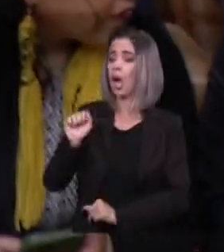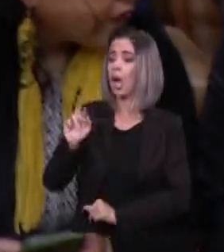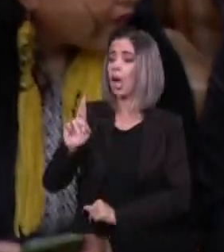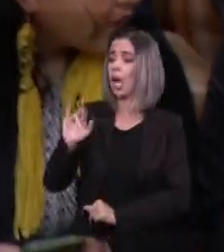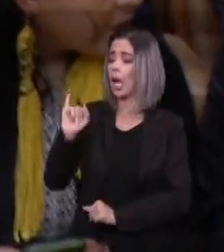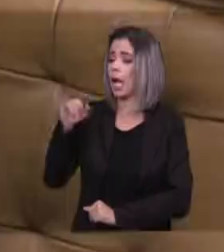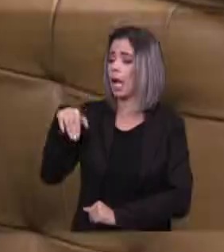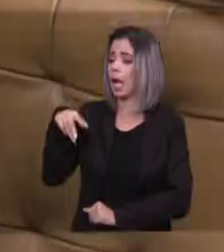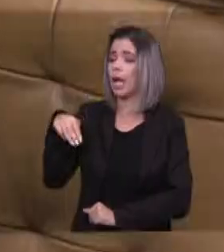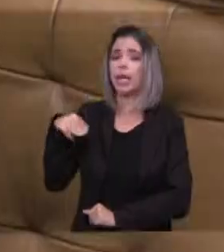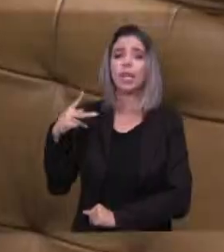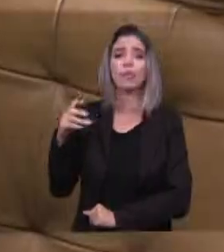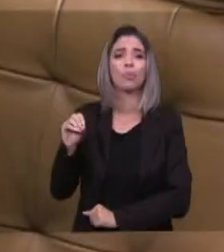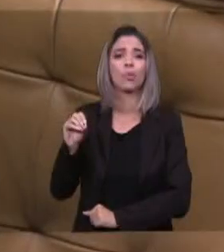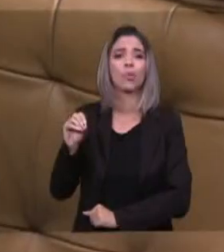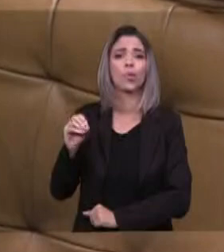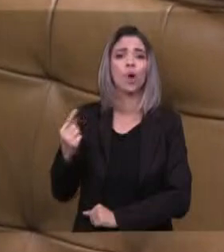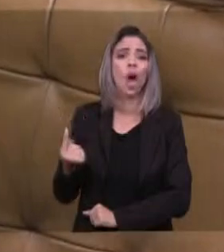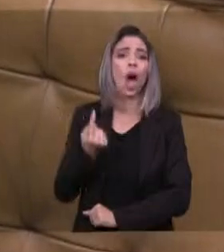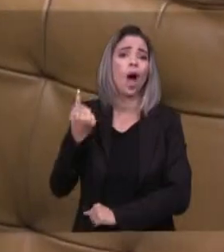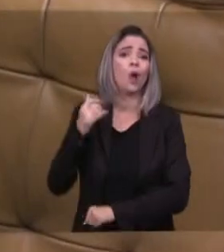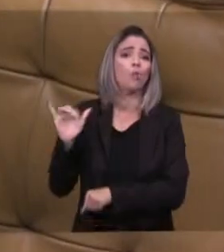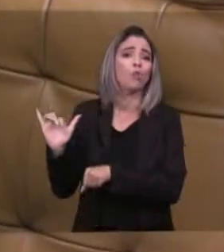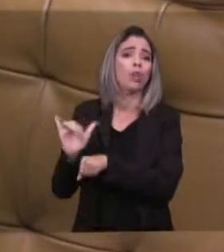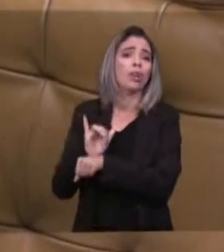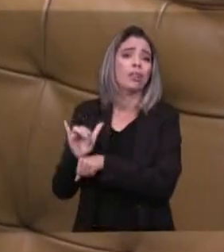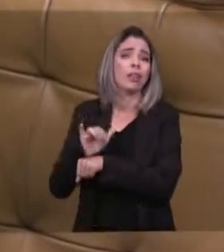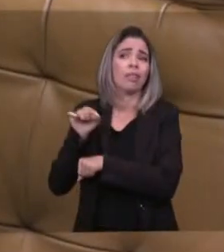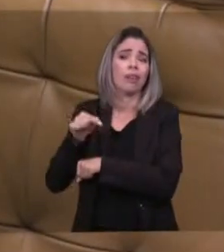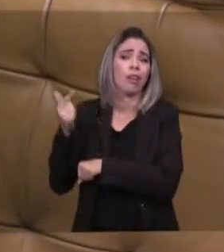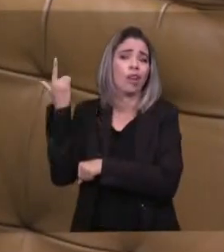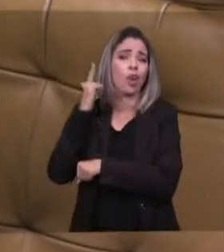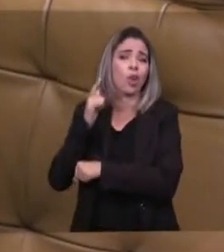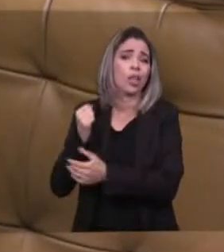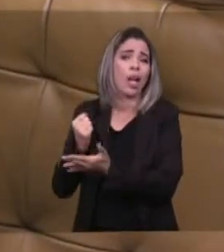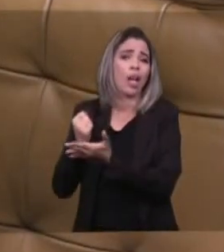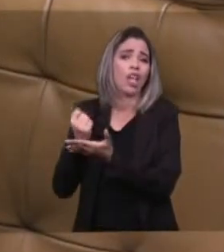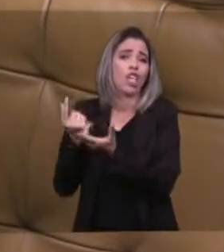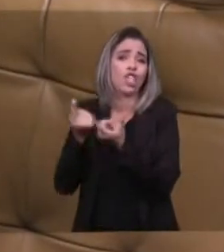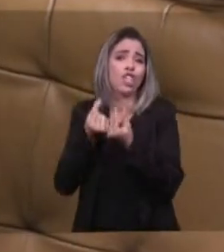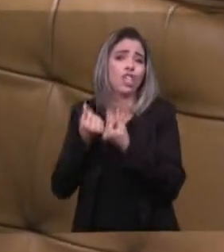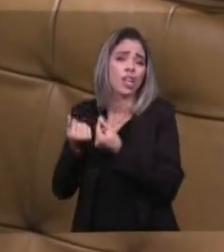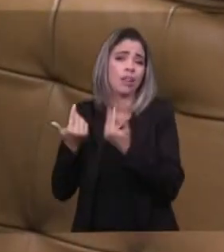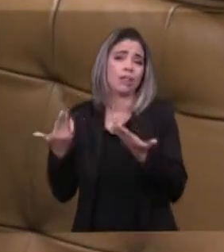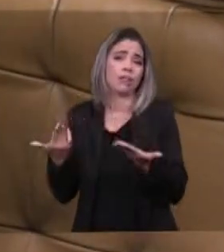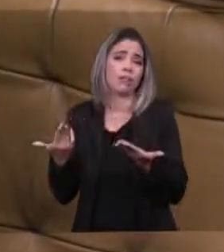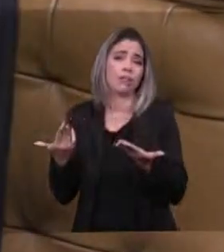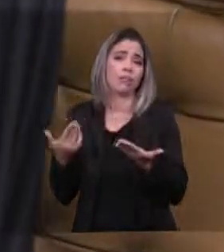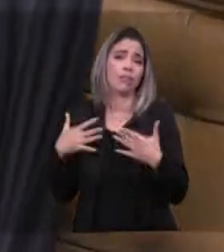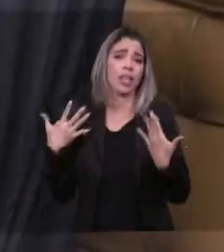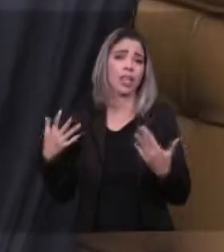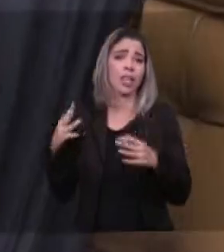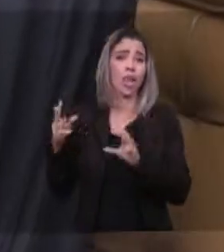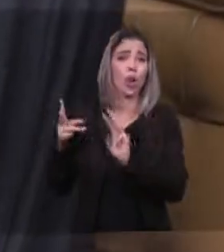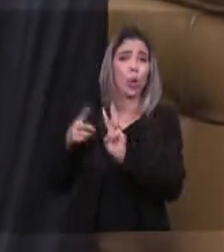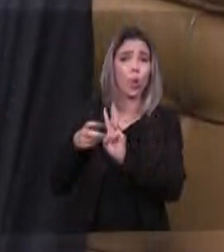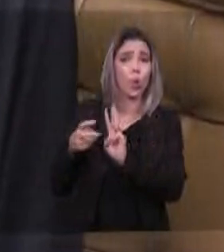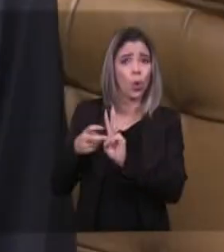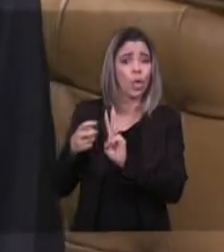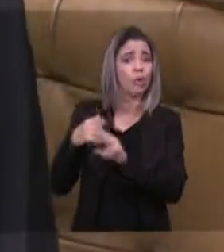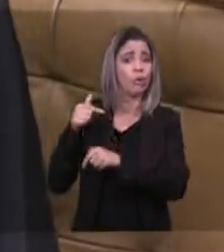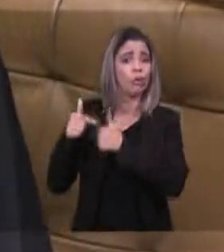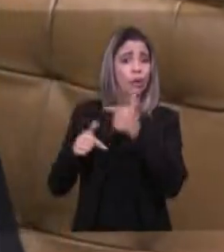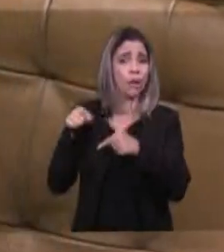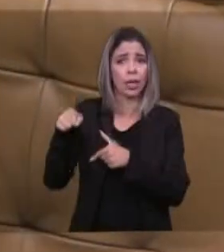Que é a única forma que eles encontram. Portanto, o índio se torna garimpeiro. Em volta do pescoço. Nessa realidade. E nós criamos um